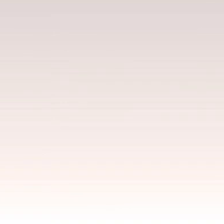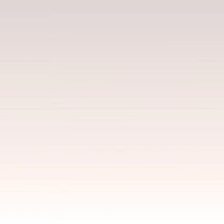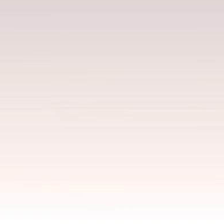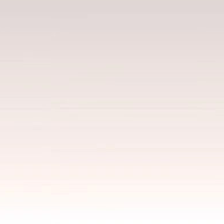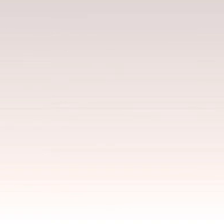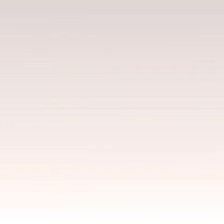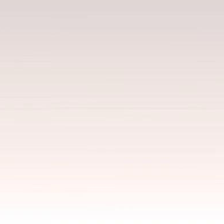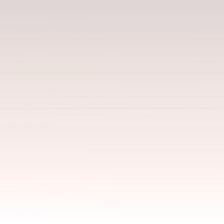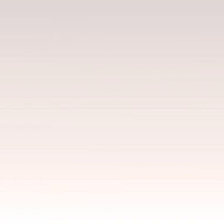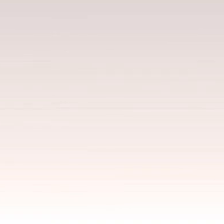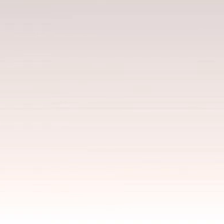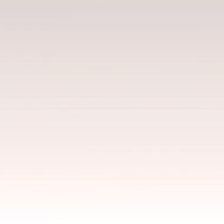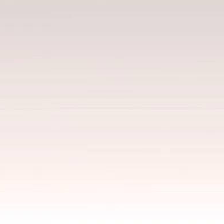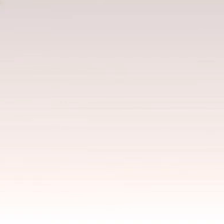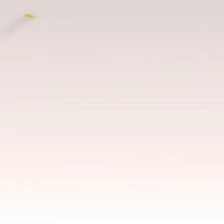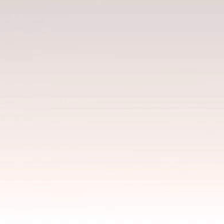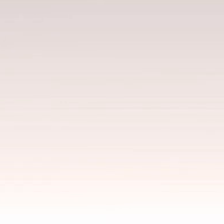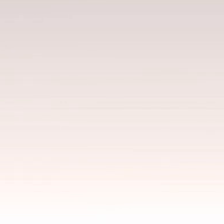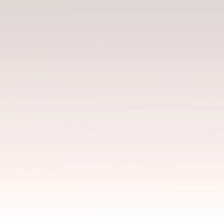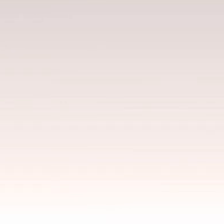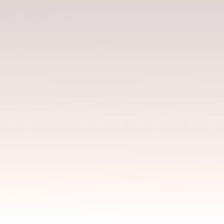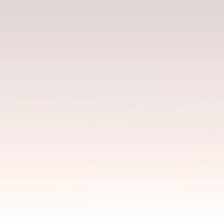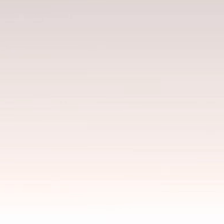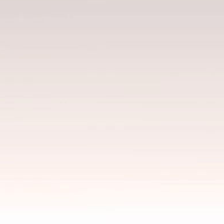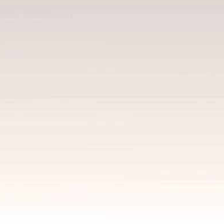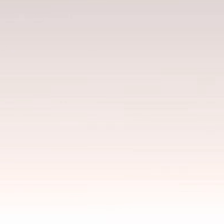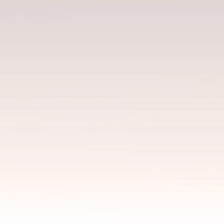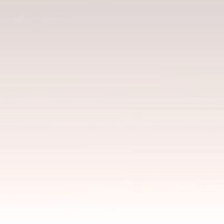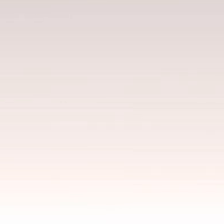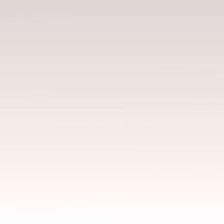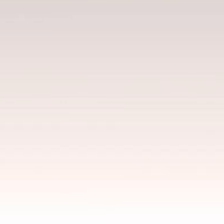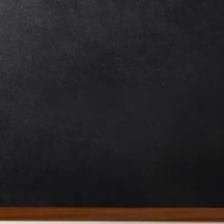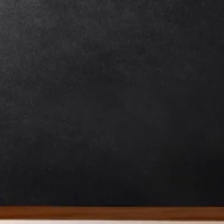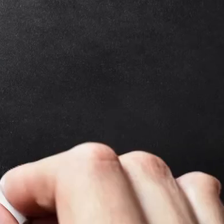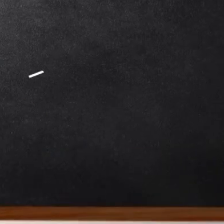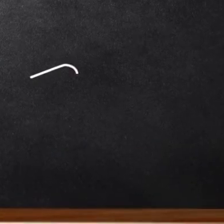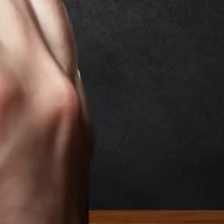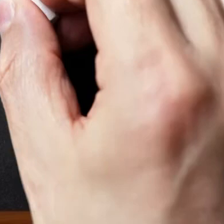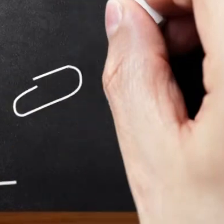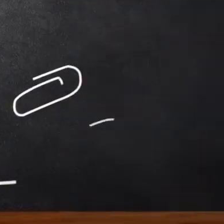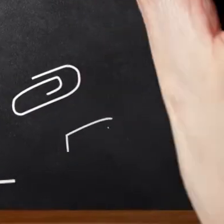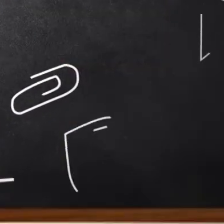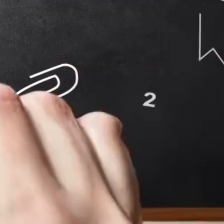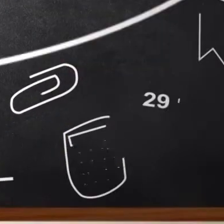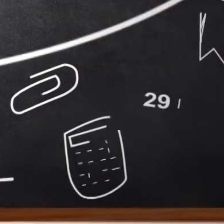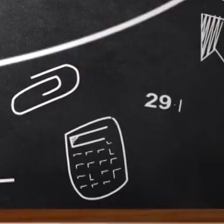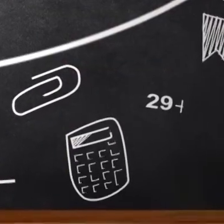E aí E aí